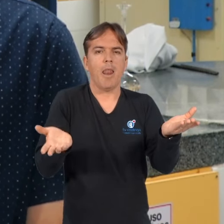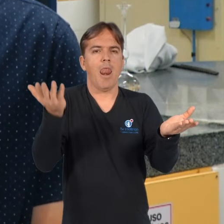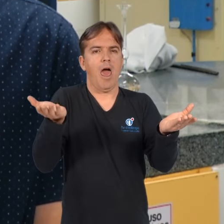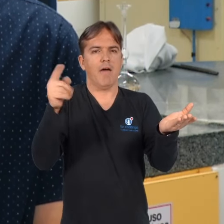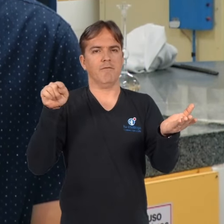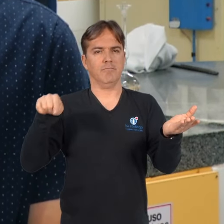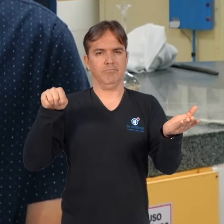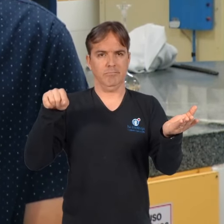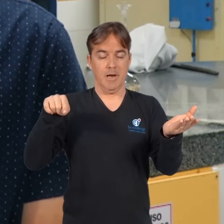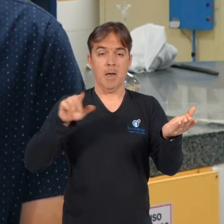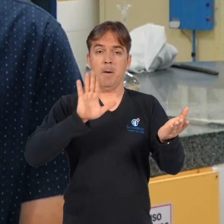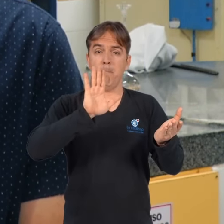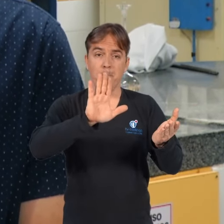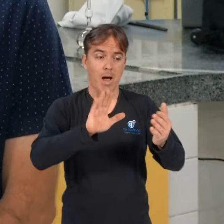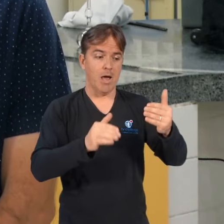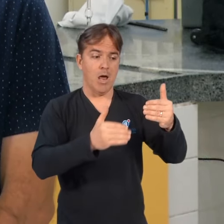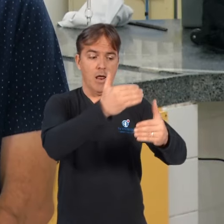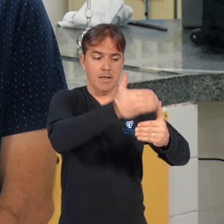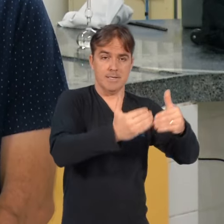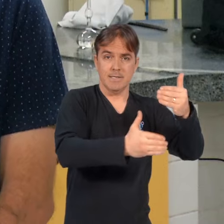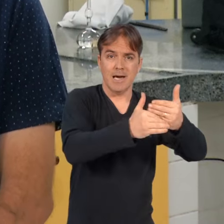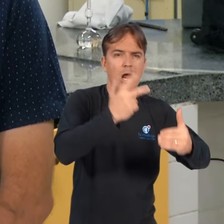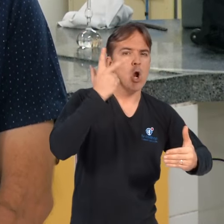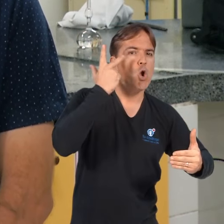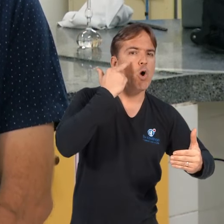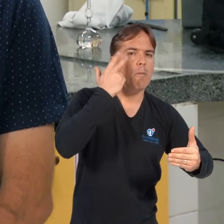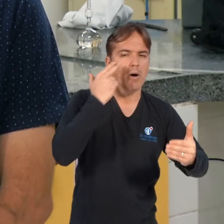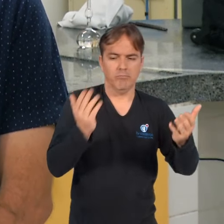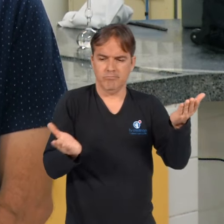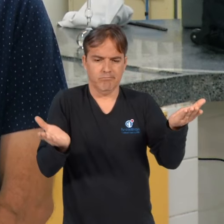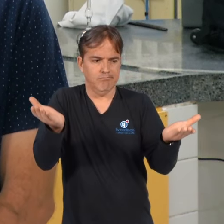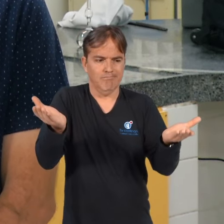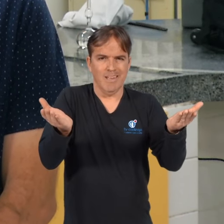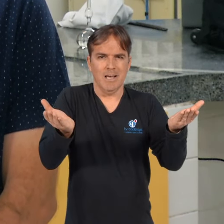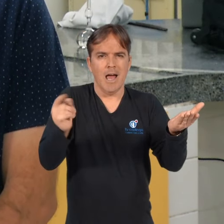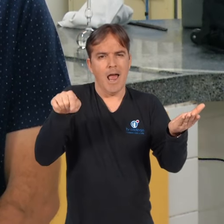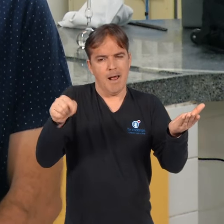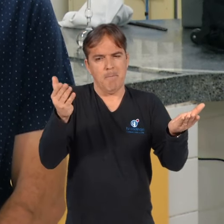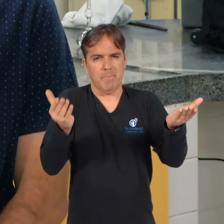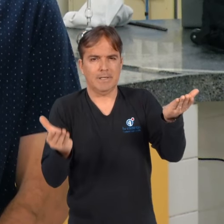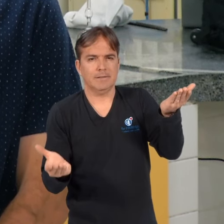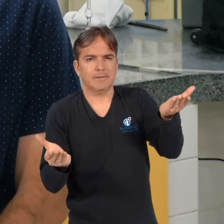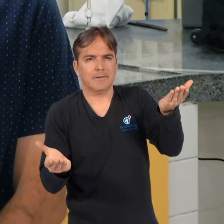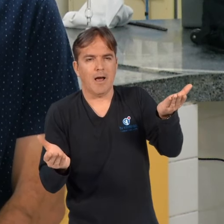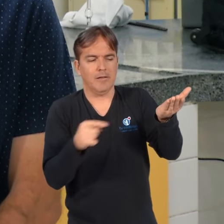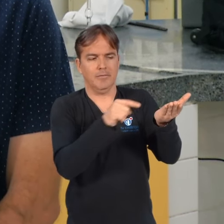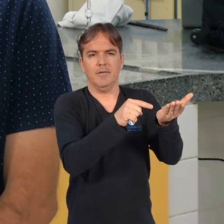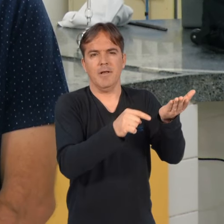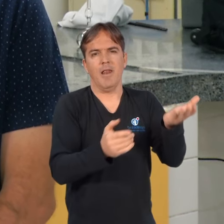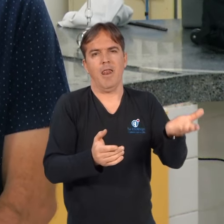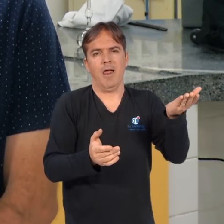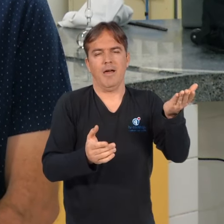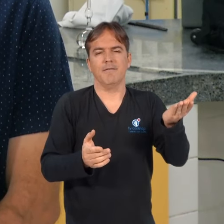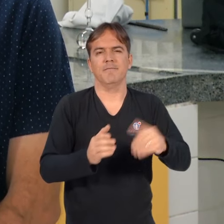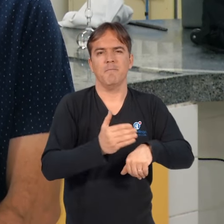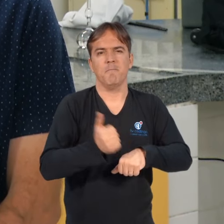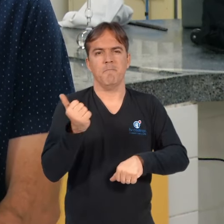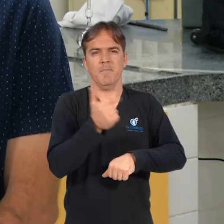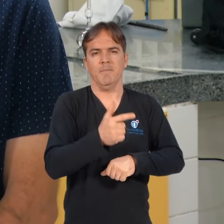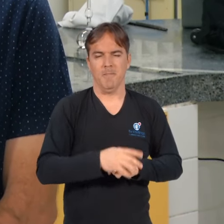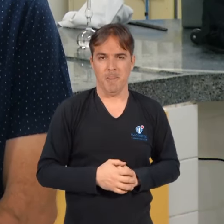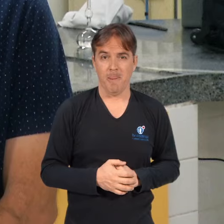para execução de estruturas. Entretanto, ele ainda tem uma massa, digamos assim, ele é mais pesado do que o bloco cerâmico, que é o sistema que é